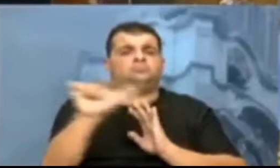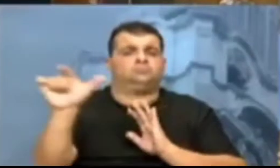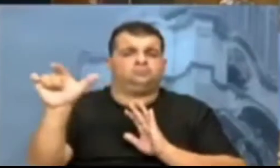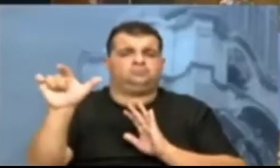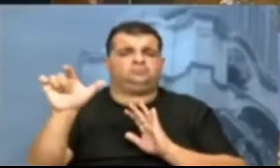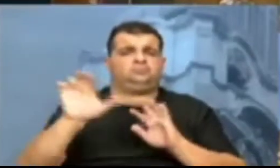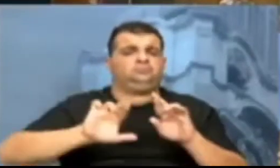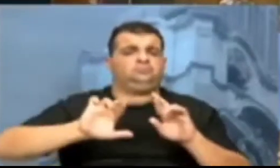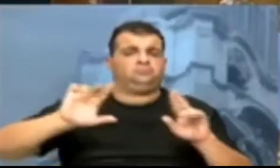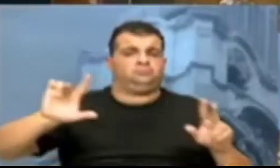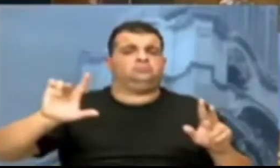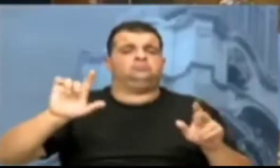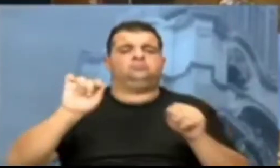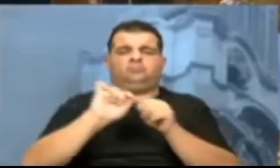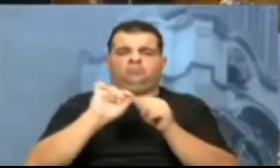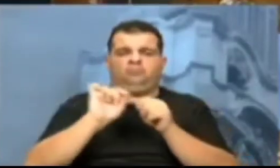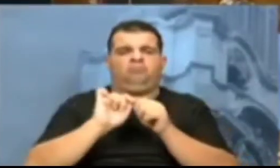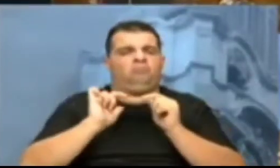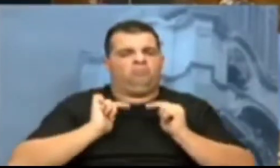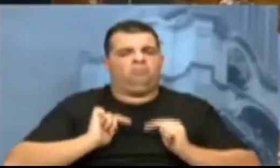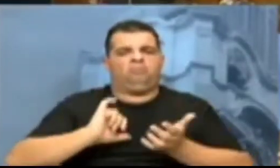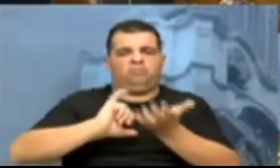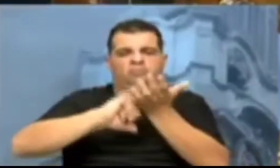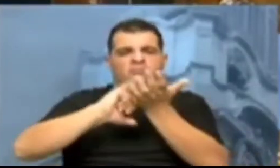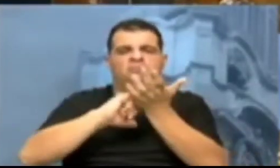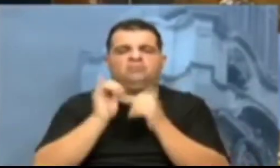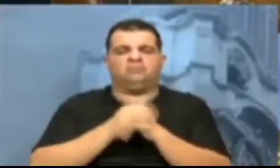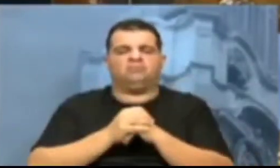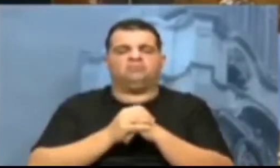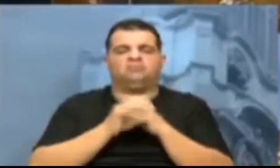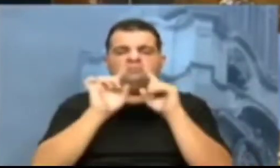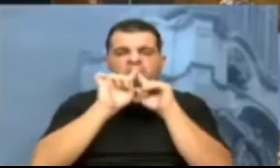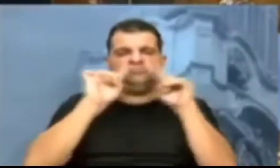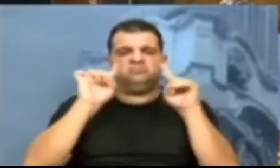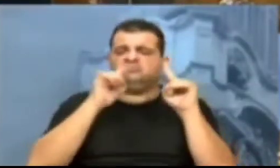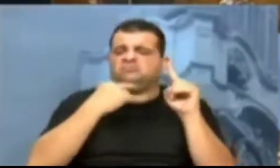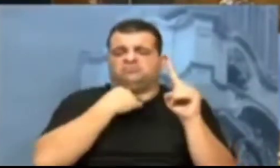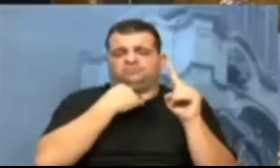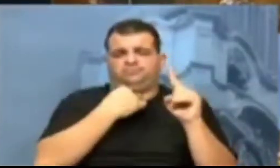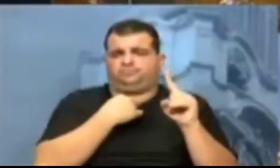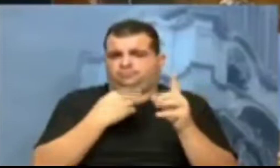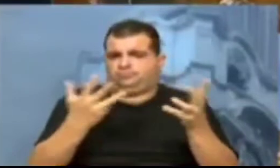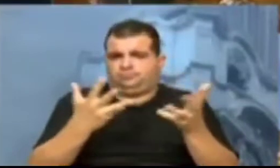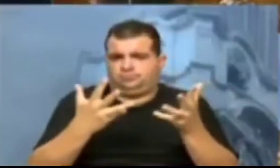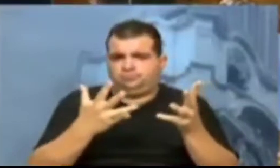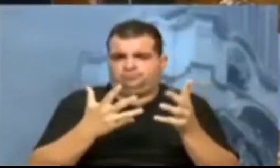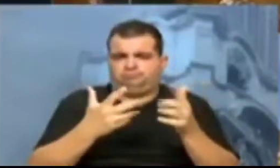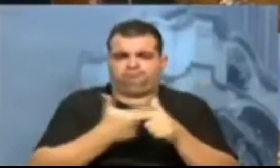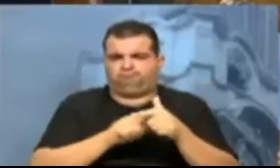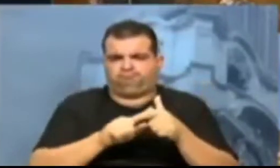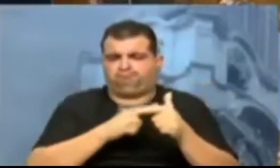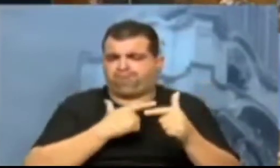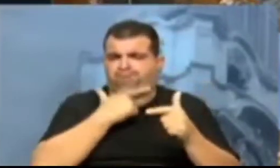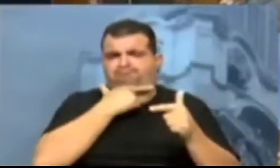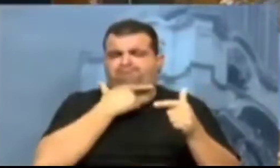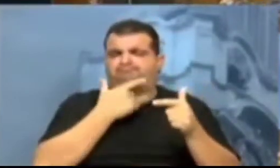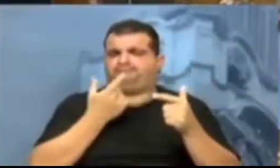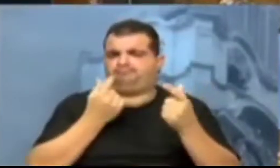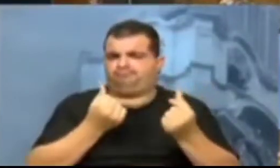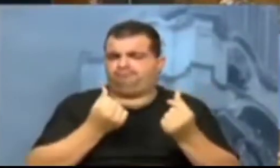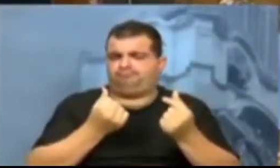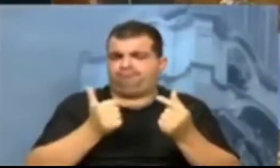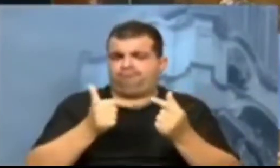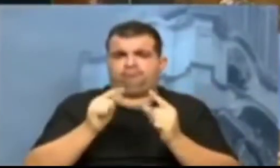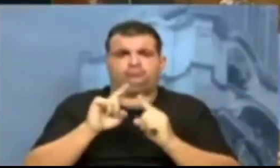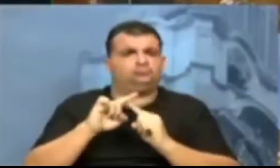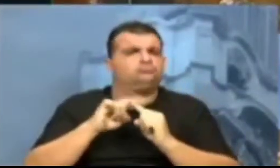que faz essa isenção. Mas nós não podemos, nesse momento de crise, sem qualquer tipo